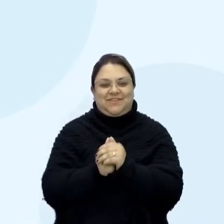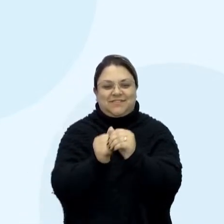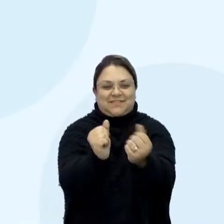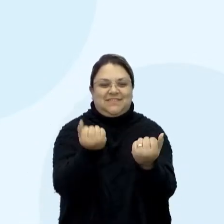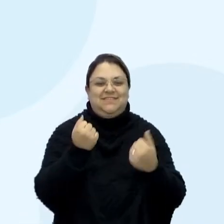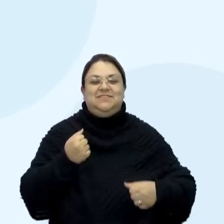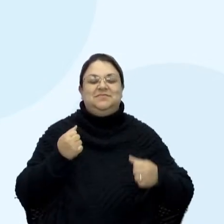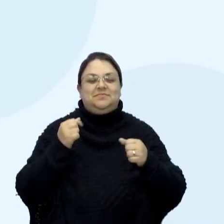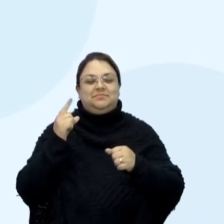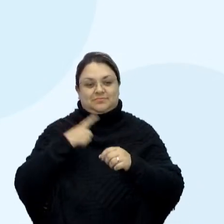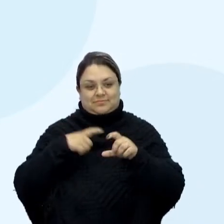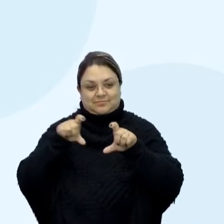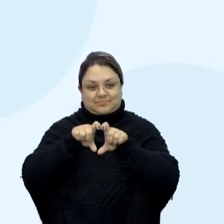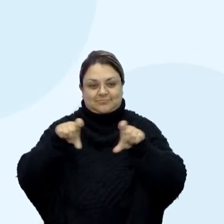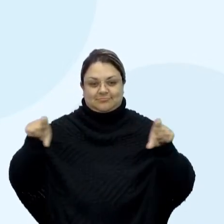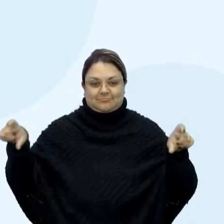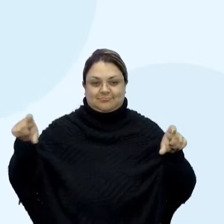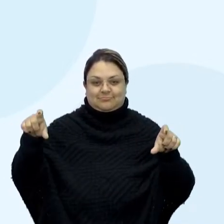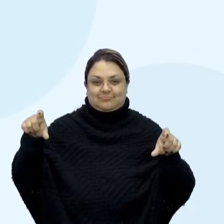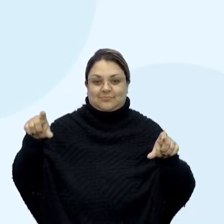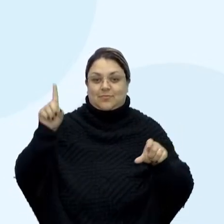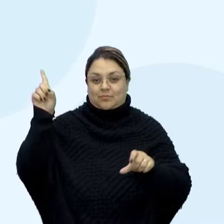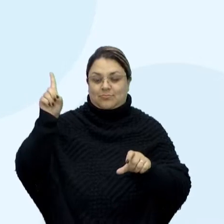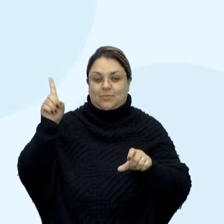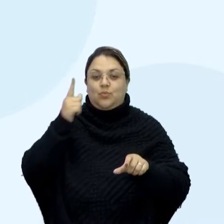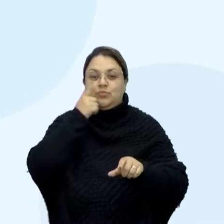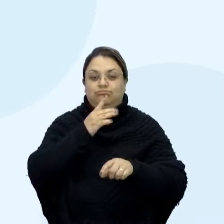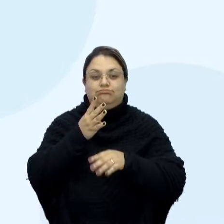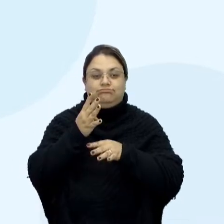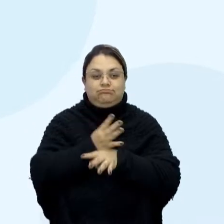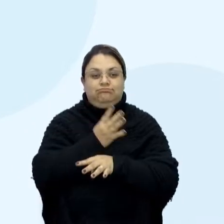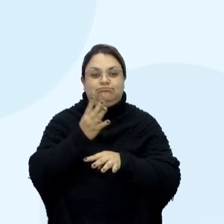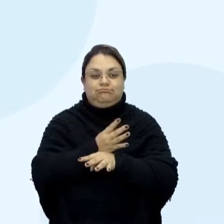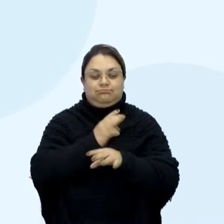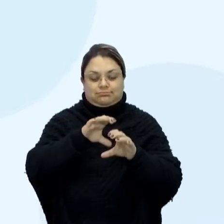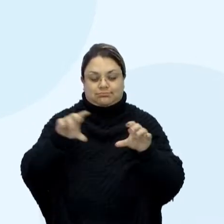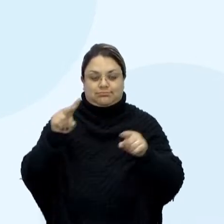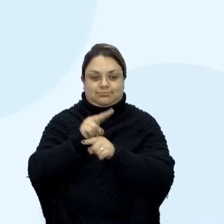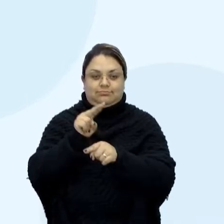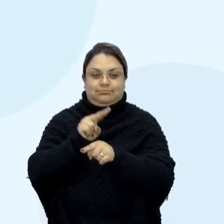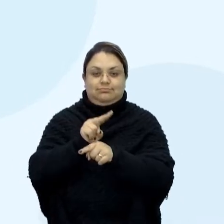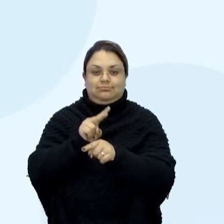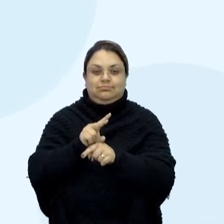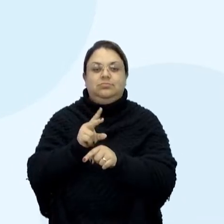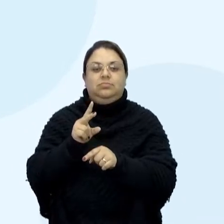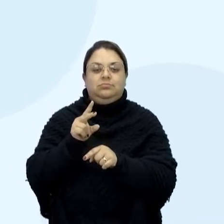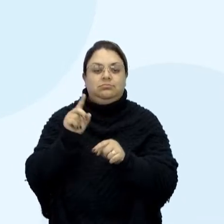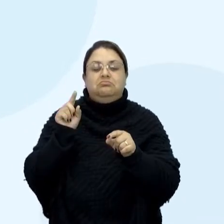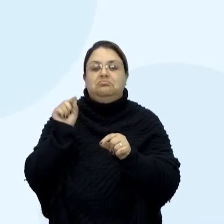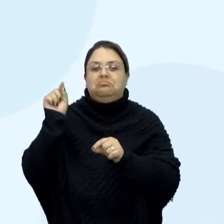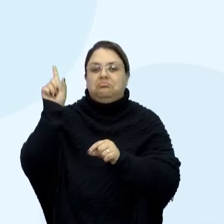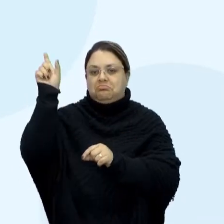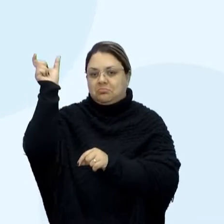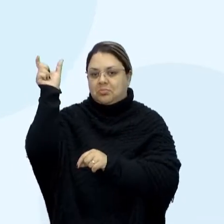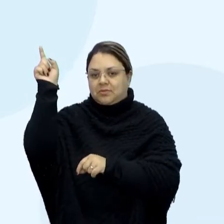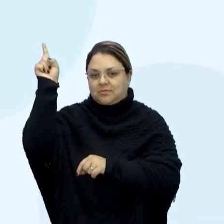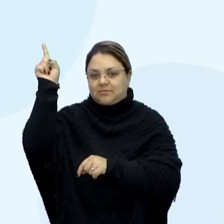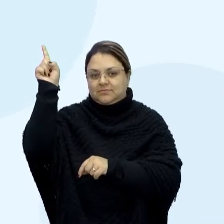falar um pouquinho o que é essa resistividade, né? Que é o número que vai dizer o quão ele é condutor ou o quão ele